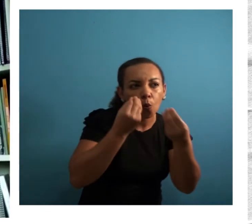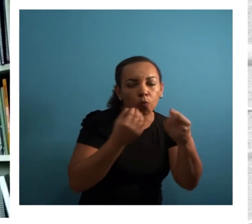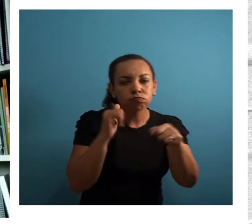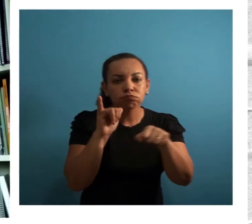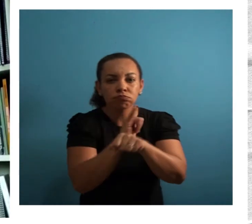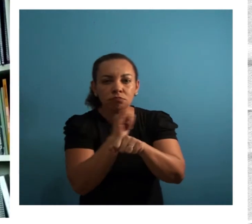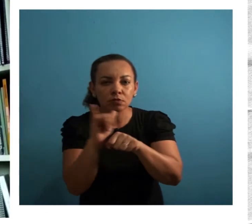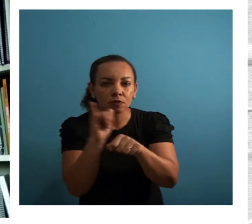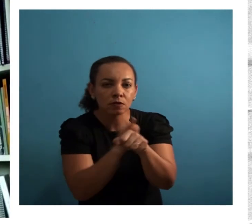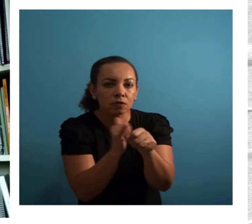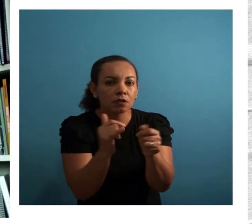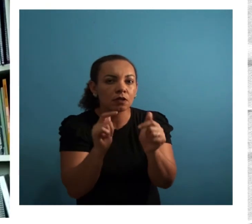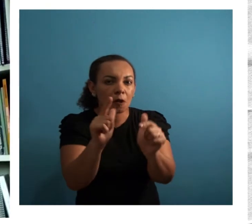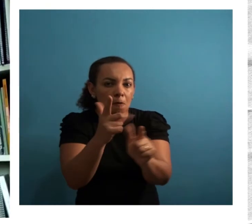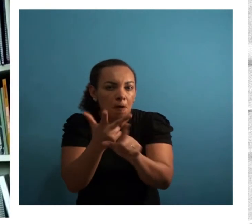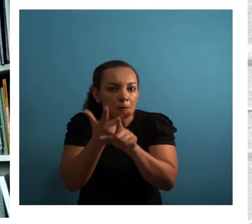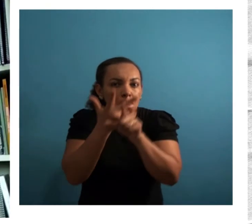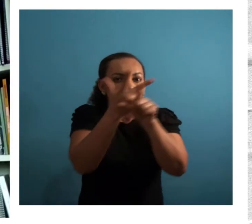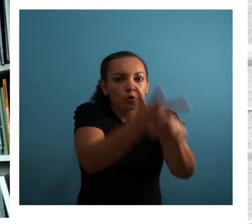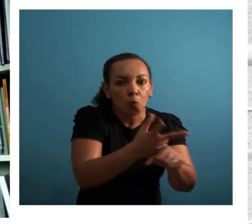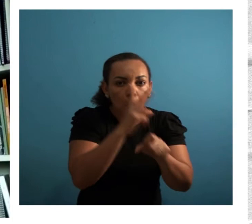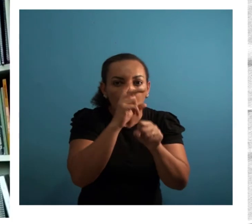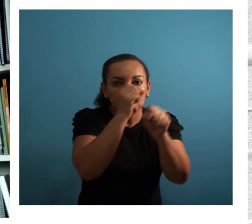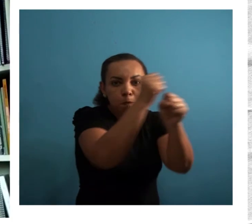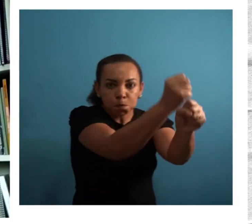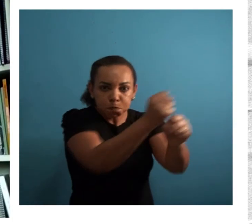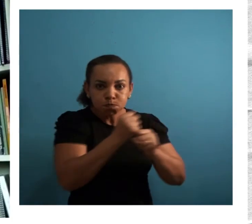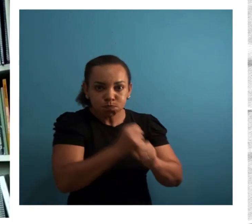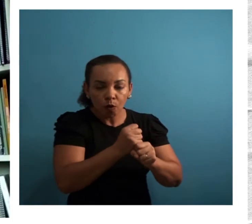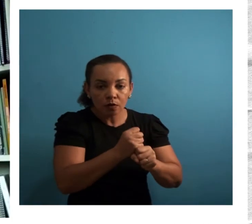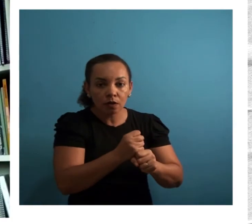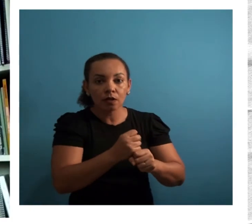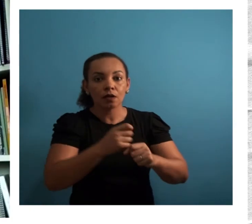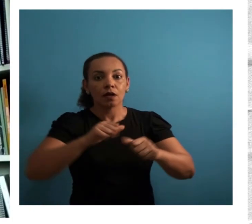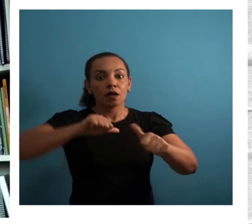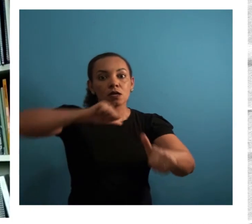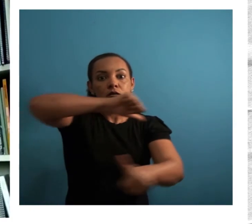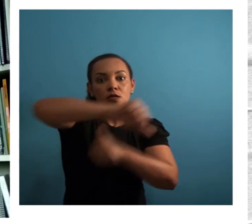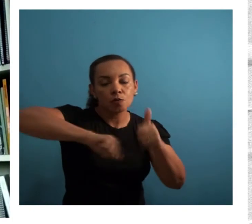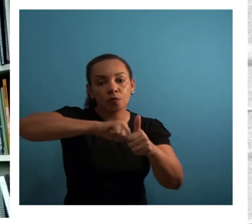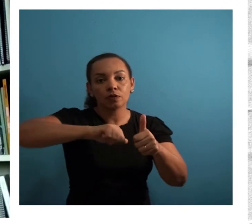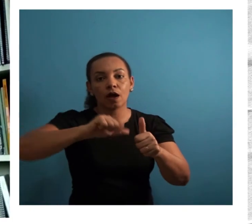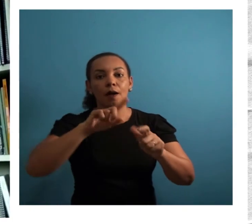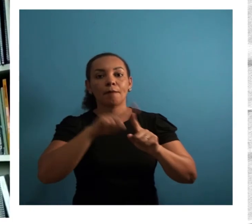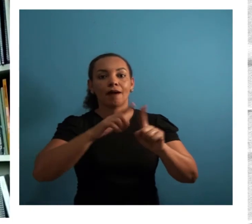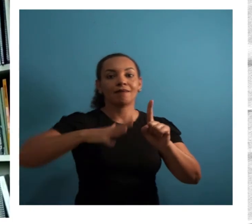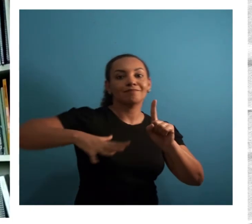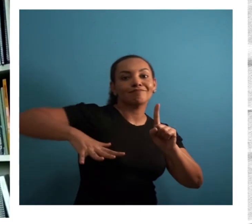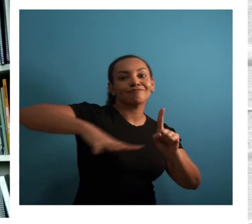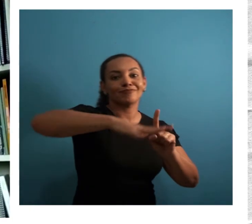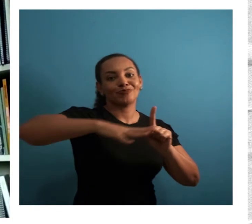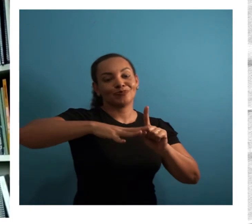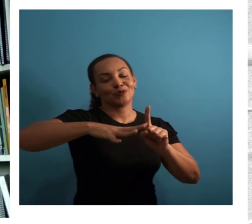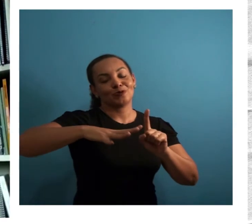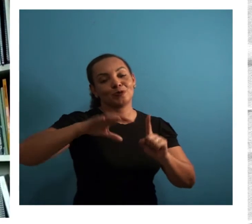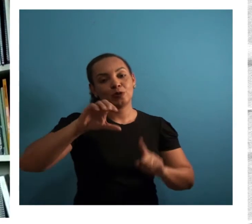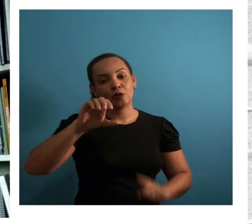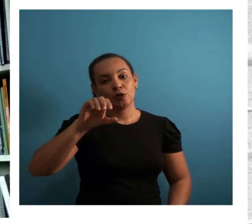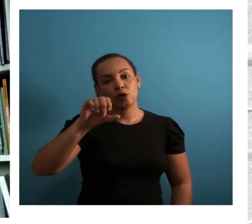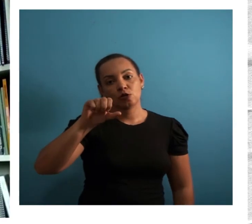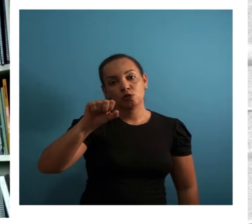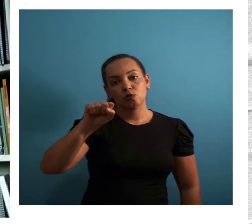leve a tomada do poder ea com a transição para o socialismo não há portanto